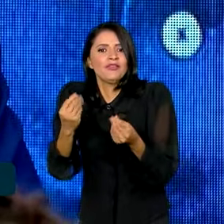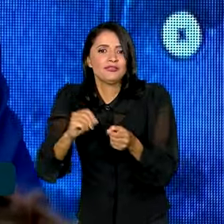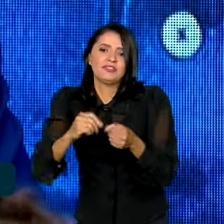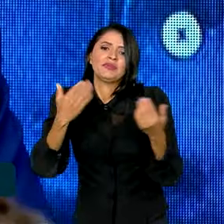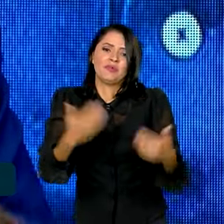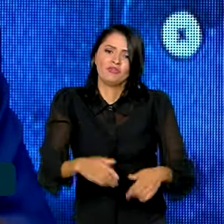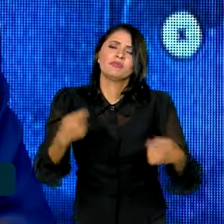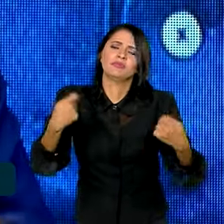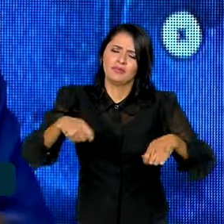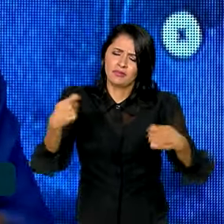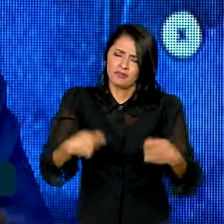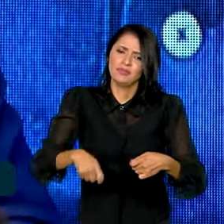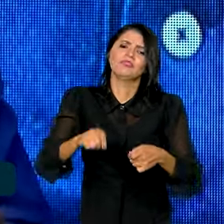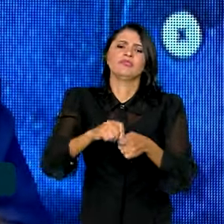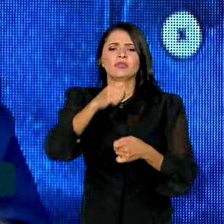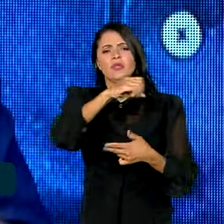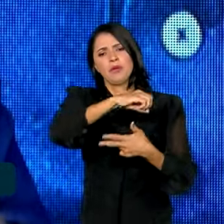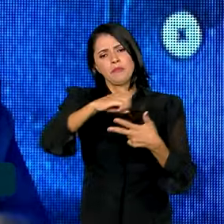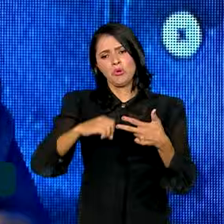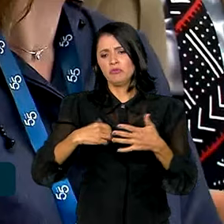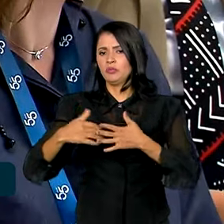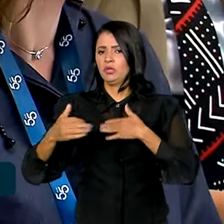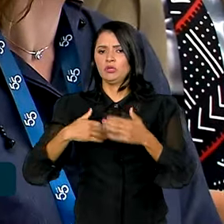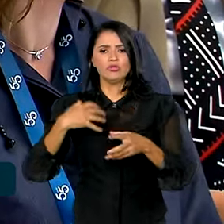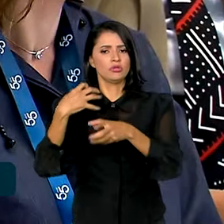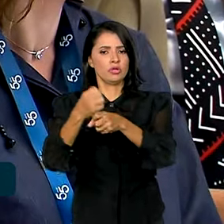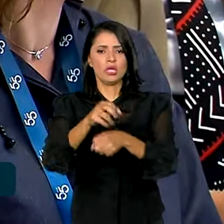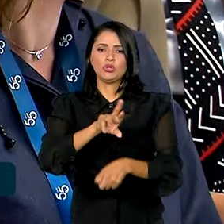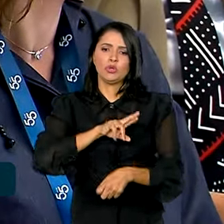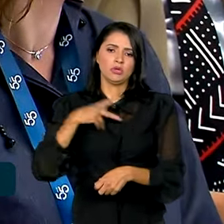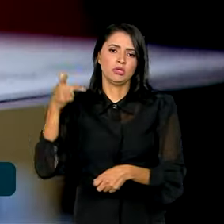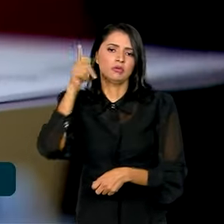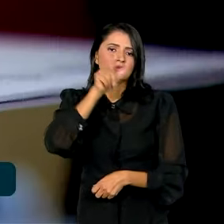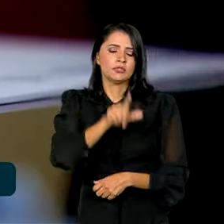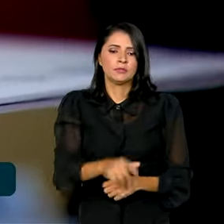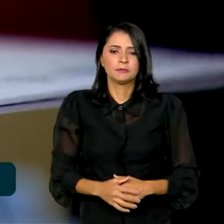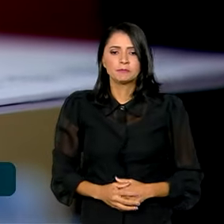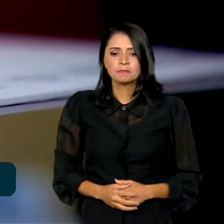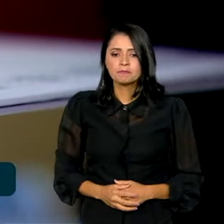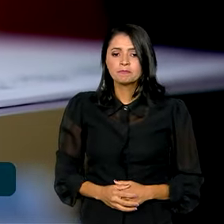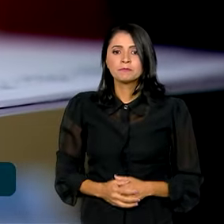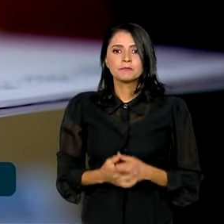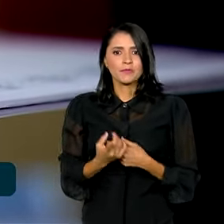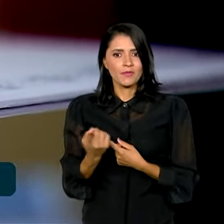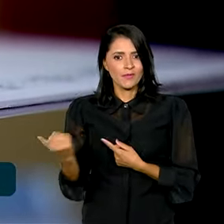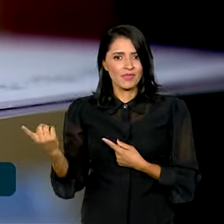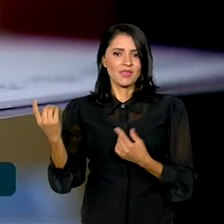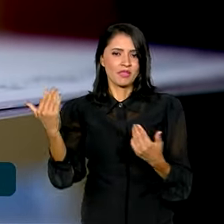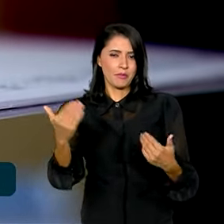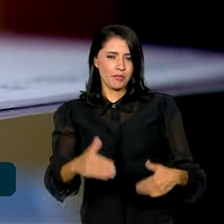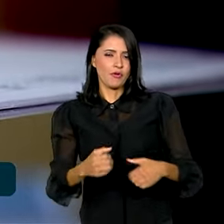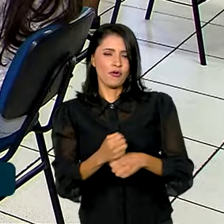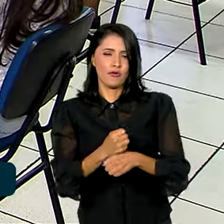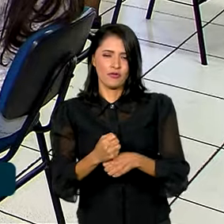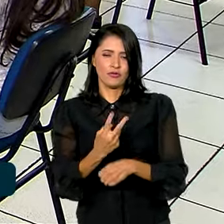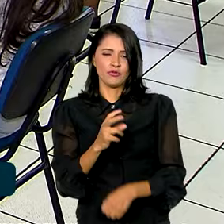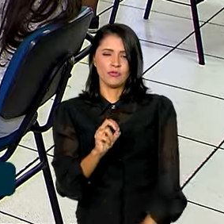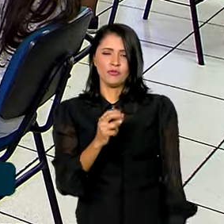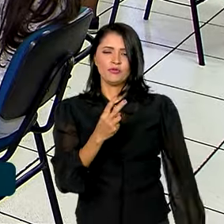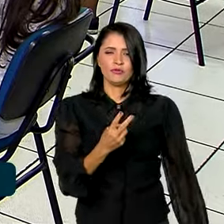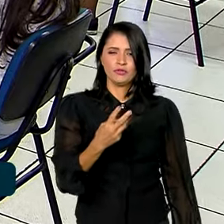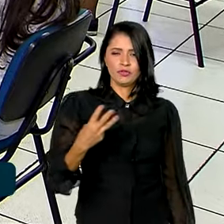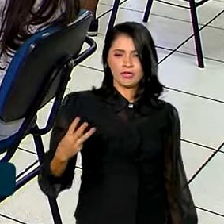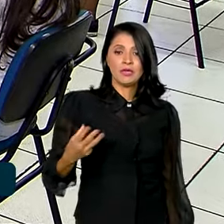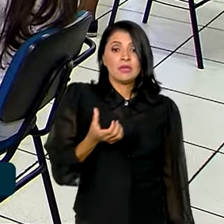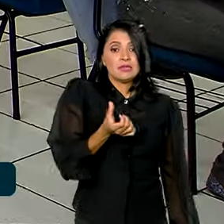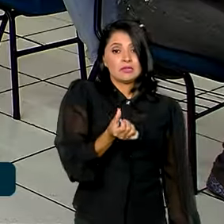Enem, né, independente do resultado que ele vai alcançar. E na edição do exame de 2023,